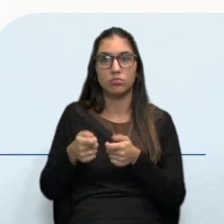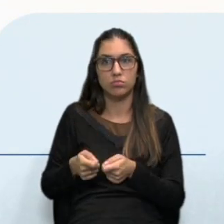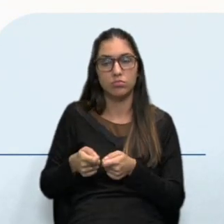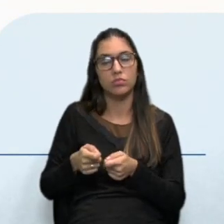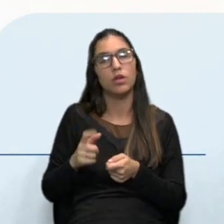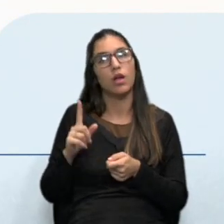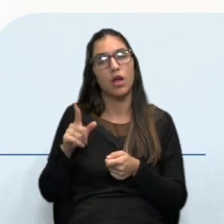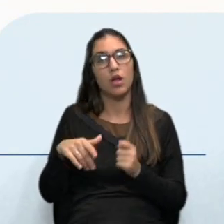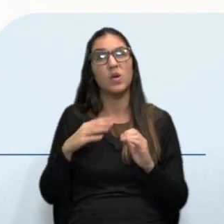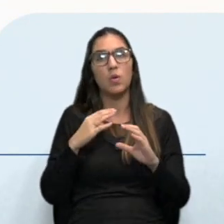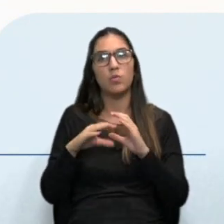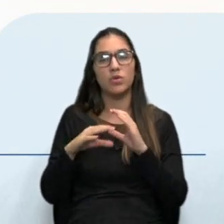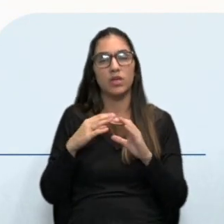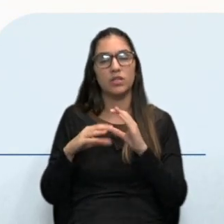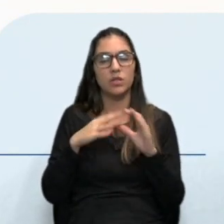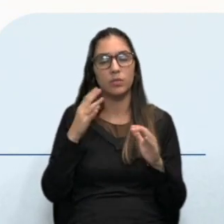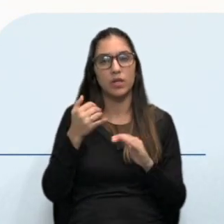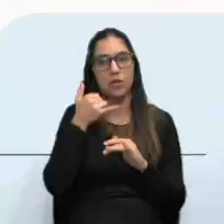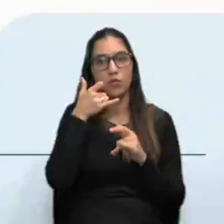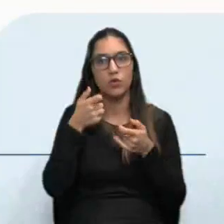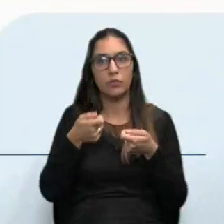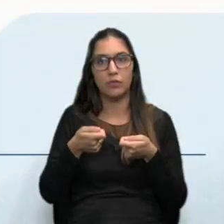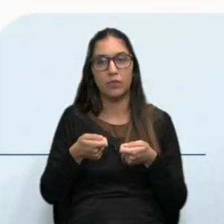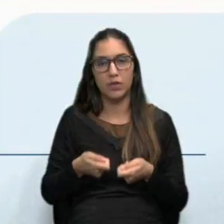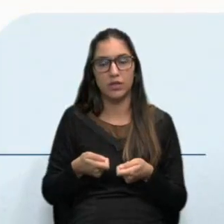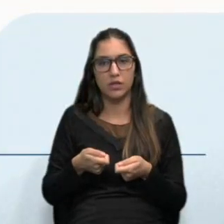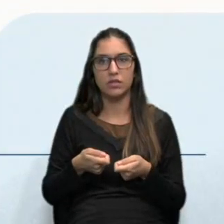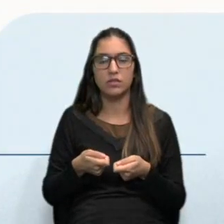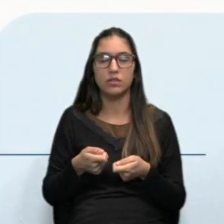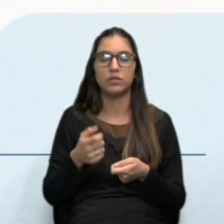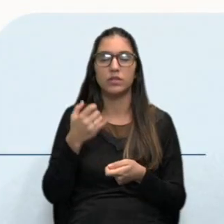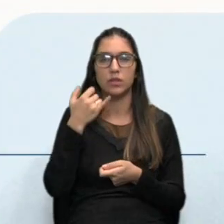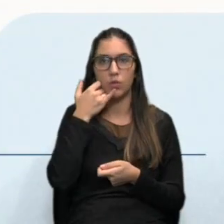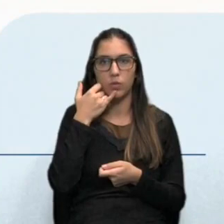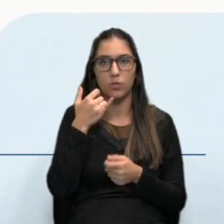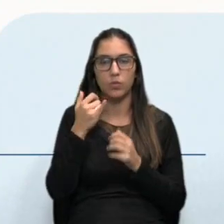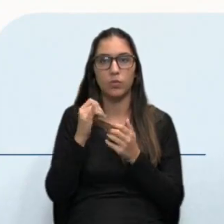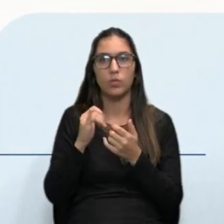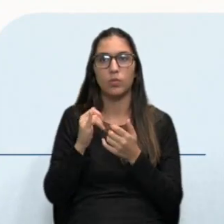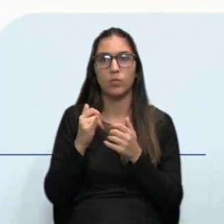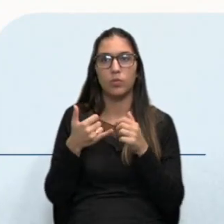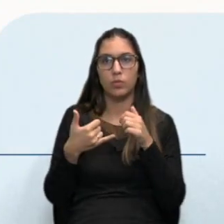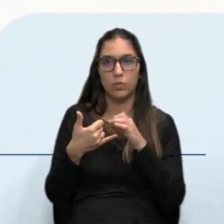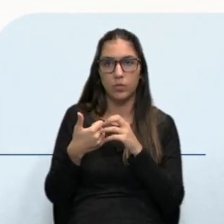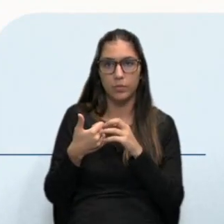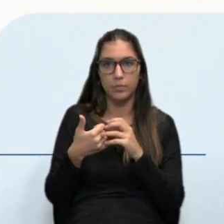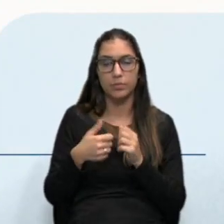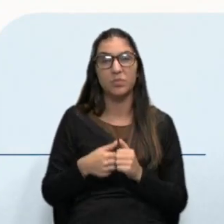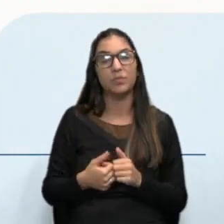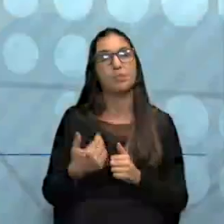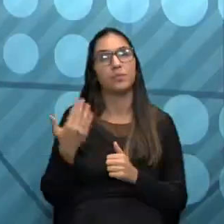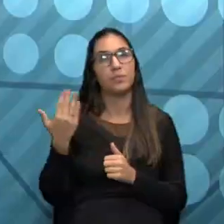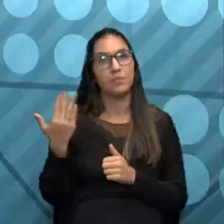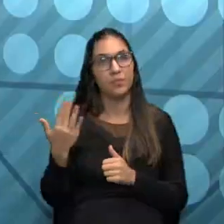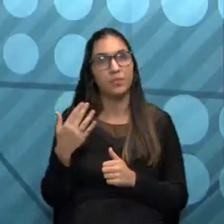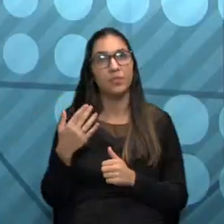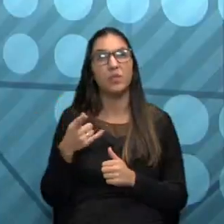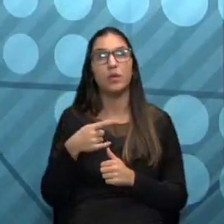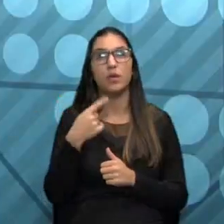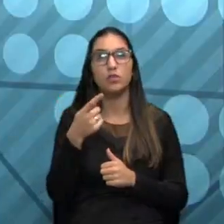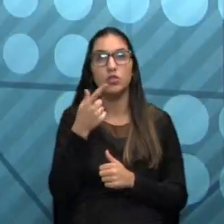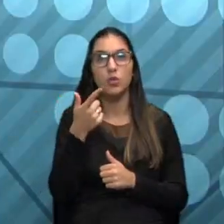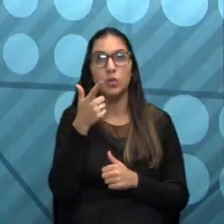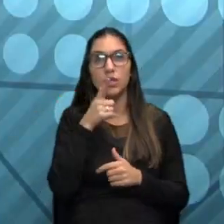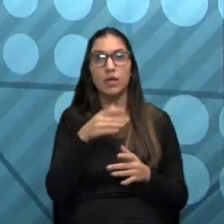E isso é a comunicação, é a telefonia fixa celular. E é assim, então, que a